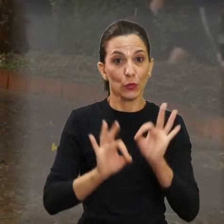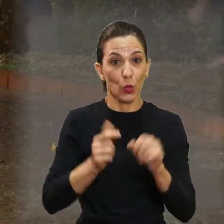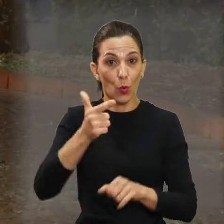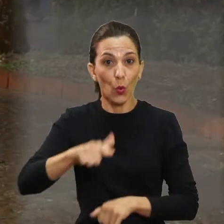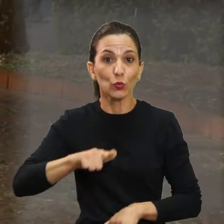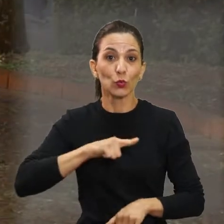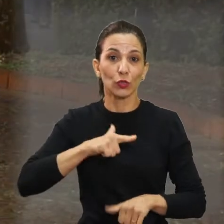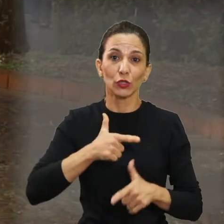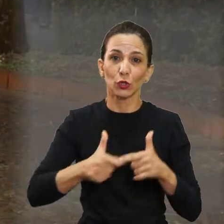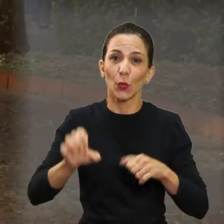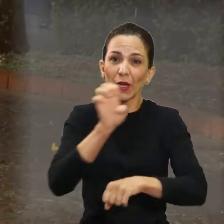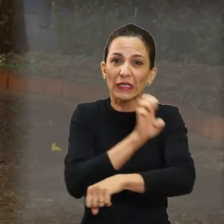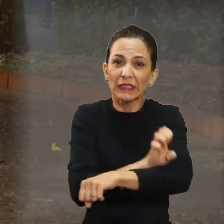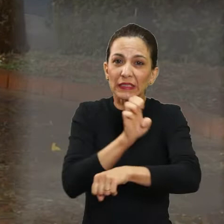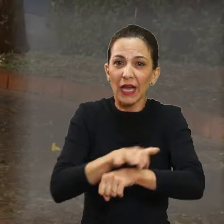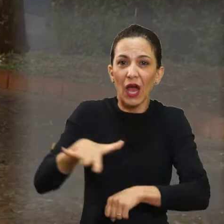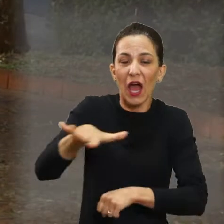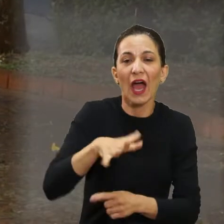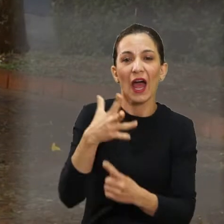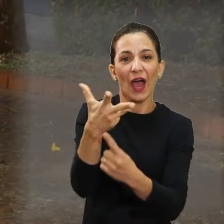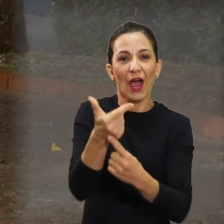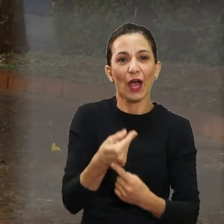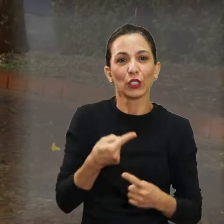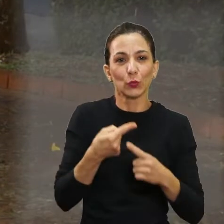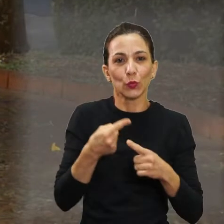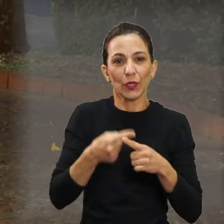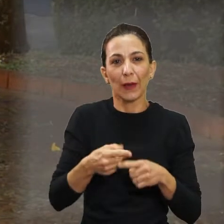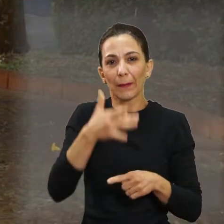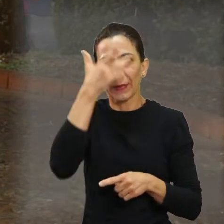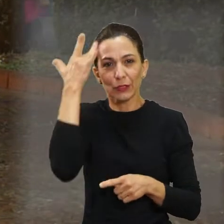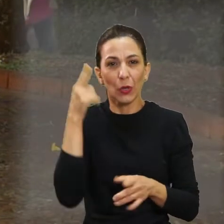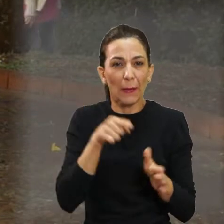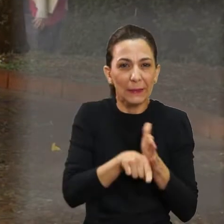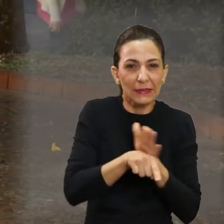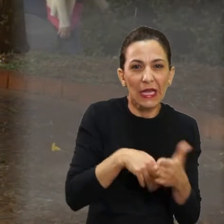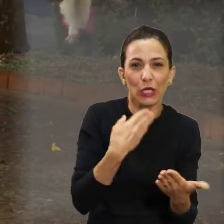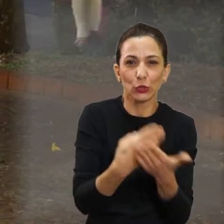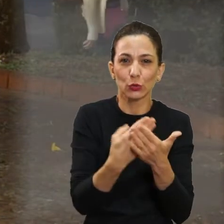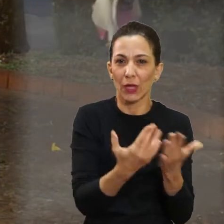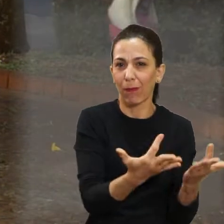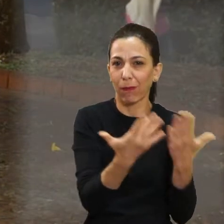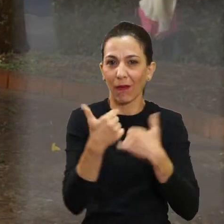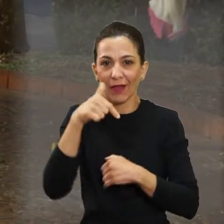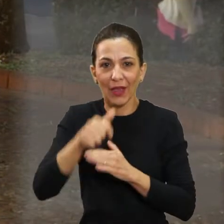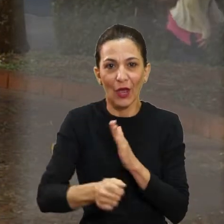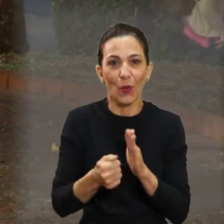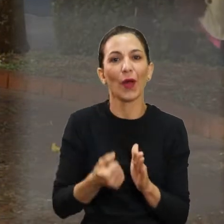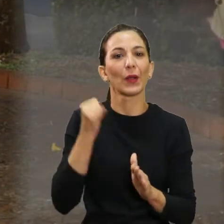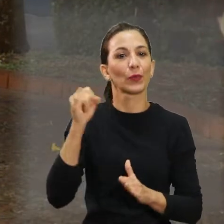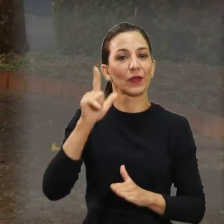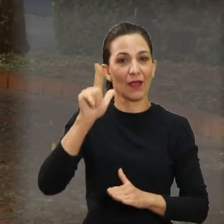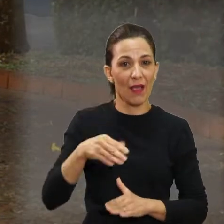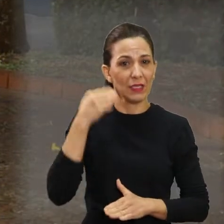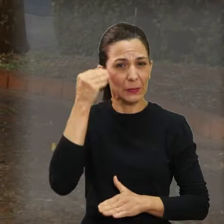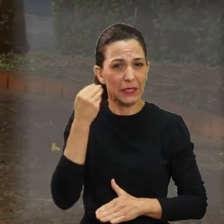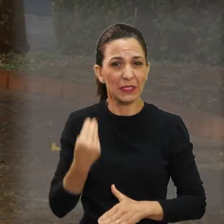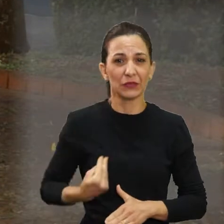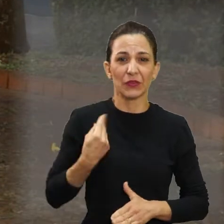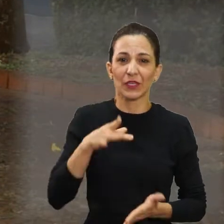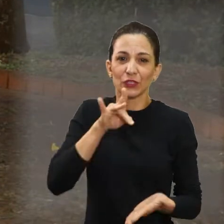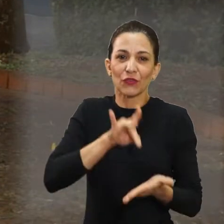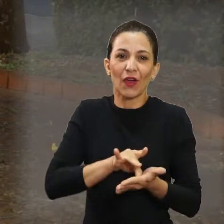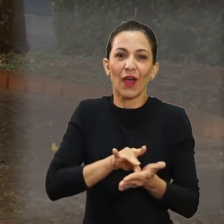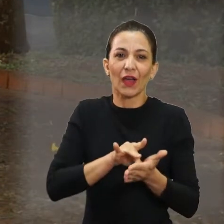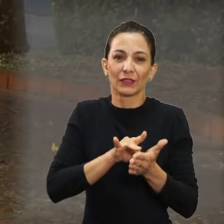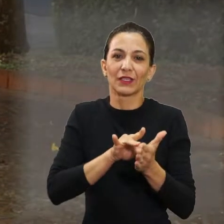cidade as pessoas que estão realizando, estudando, vivências de aprofundamento, de